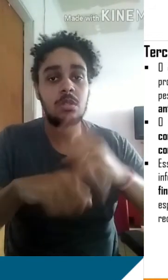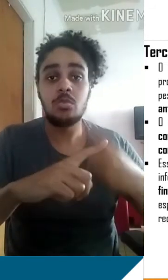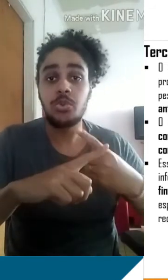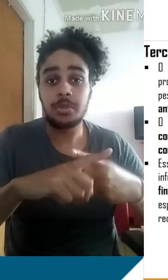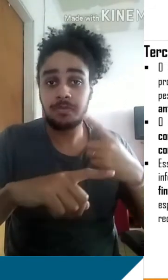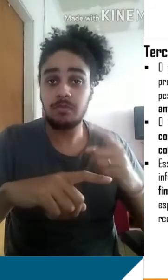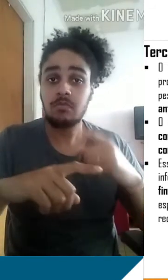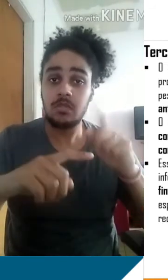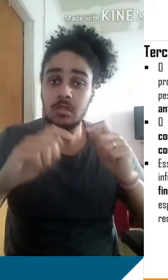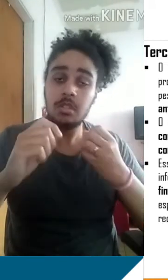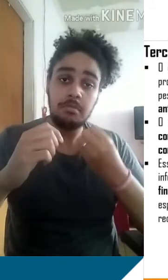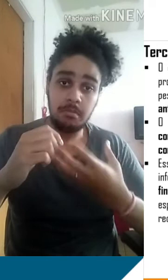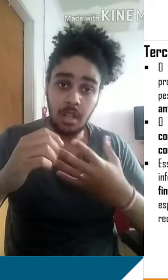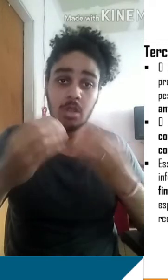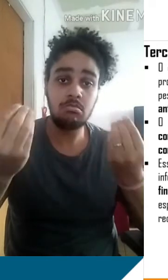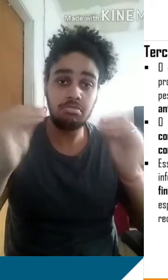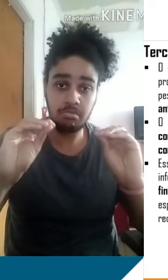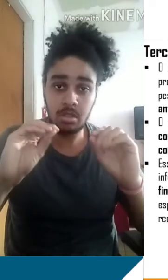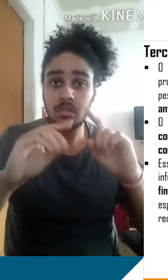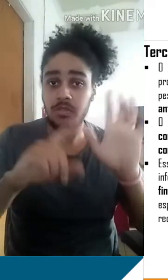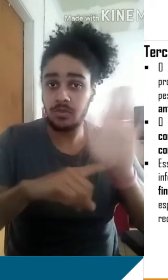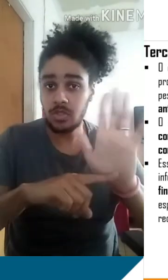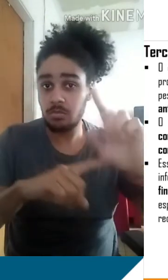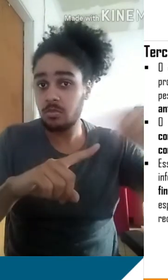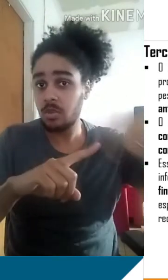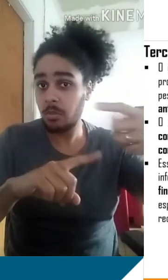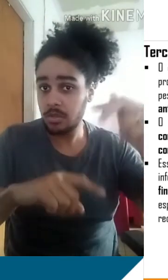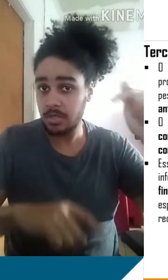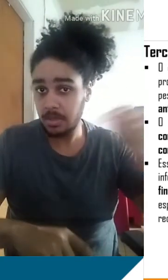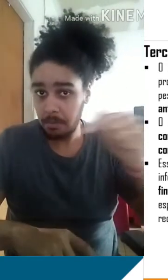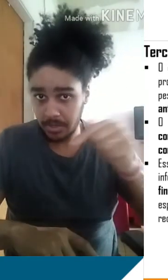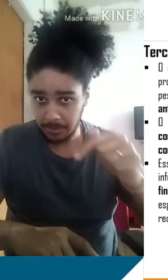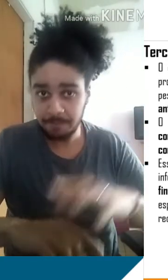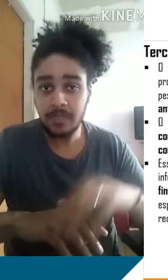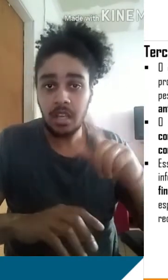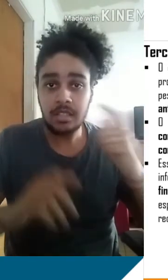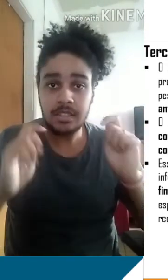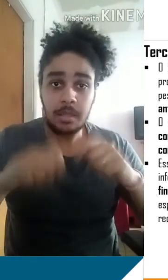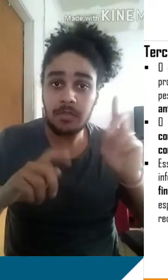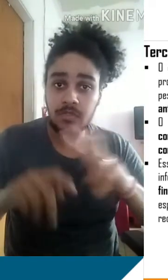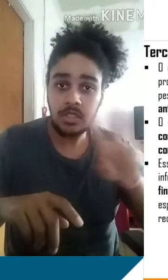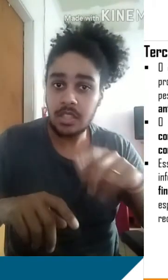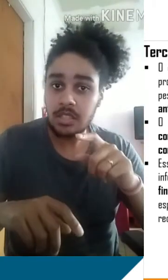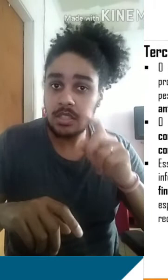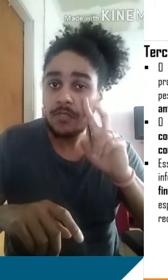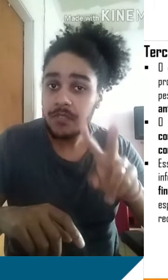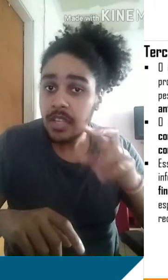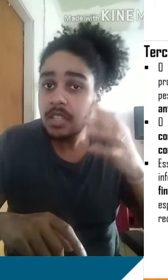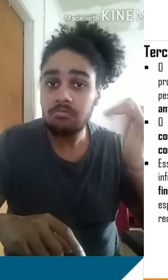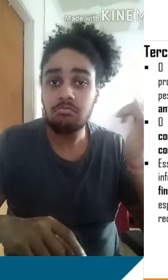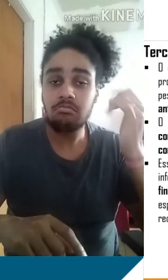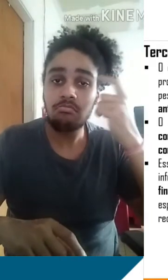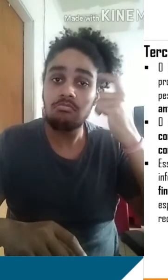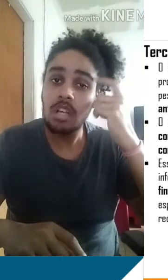Que é a possibilidade de você imaginar a compressão, no caso, a diminuição do espaço pelo encurtamento das distâncias em relação ao tempo.